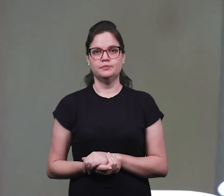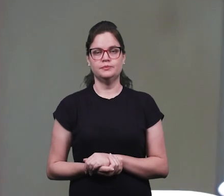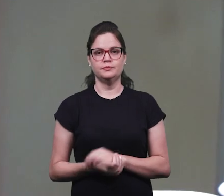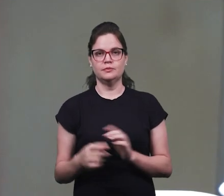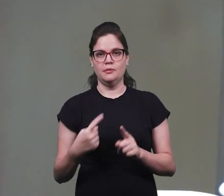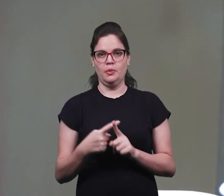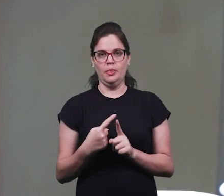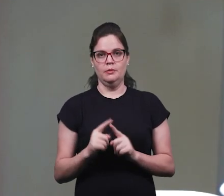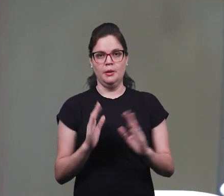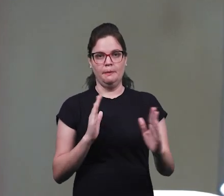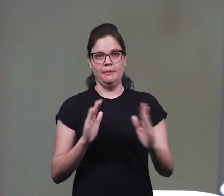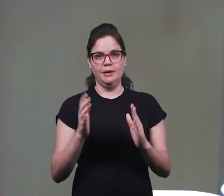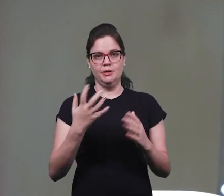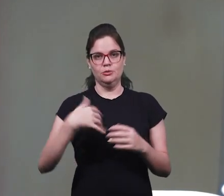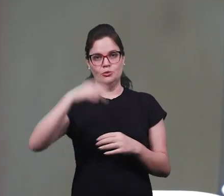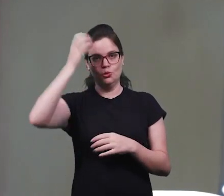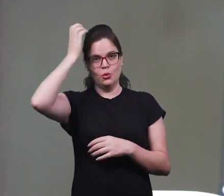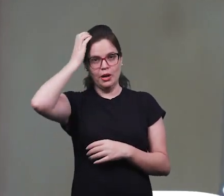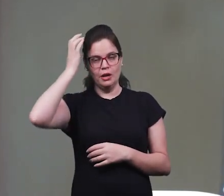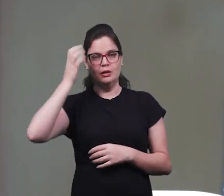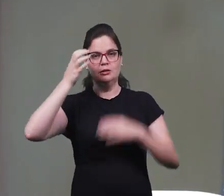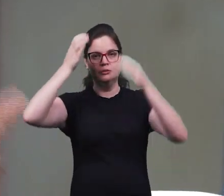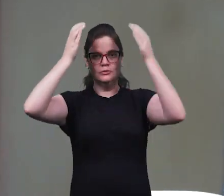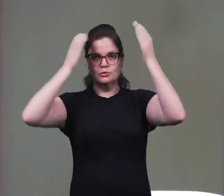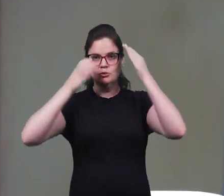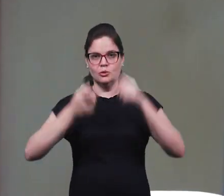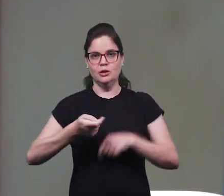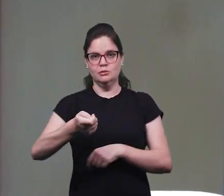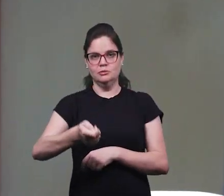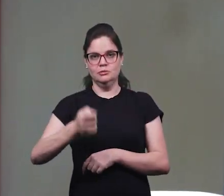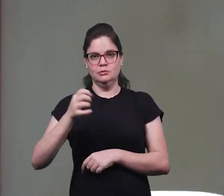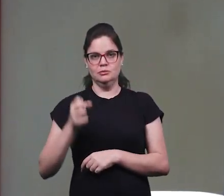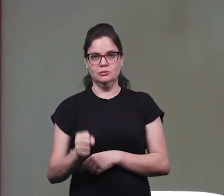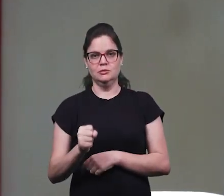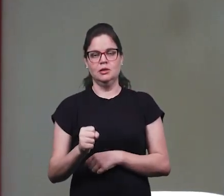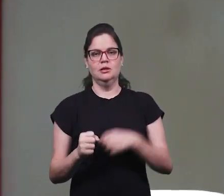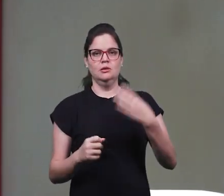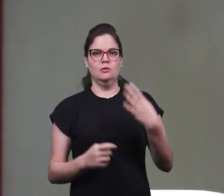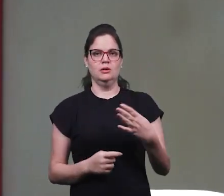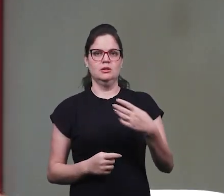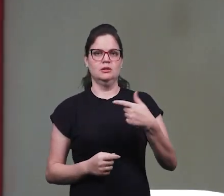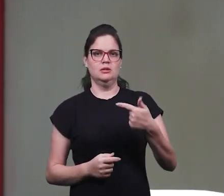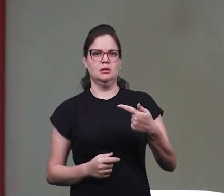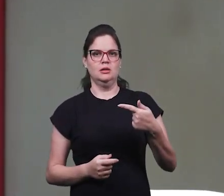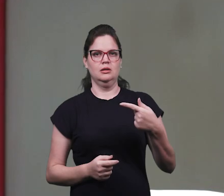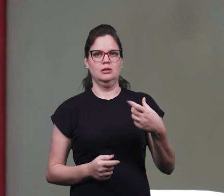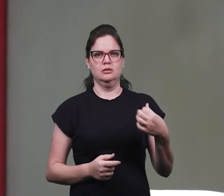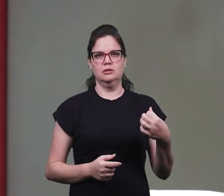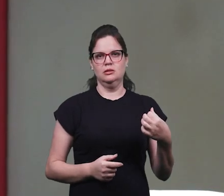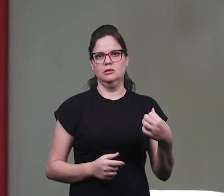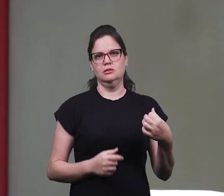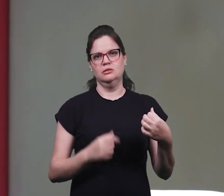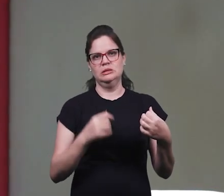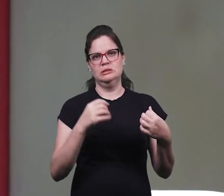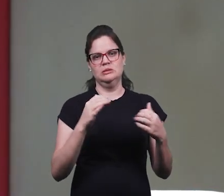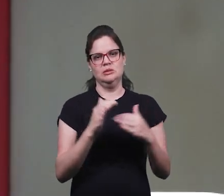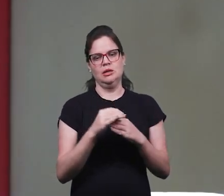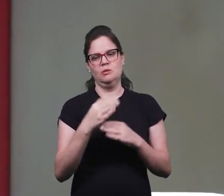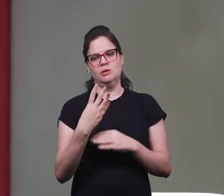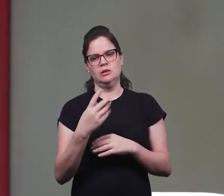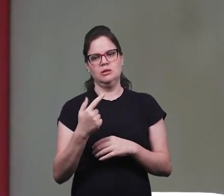a 465, a vida dele aqui. Agora é interessante lembrar, em tudo isso